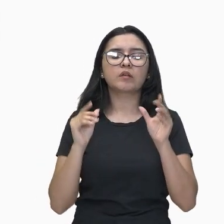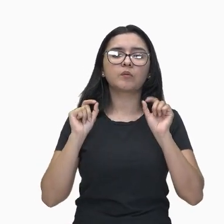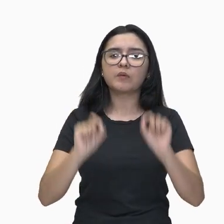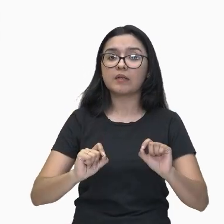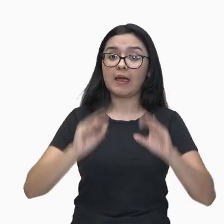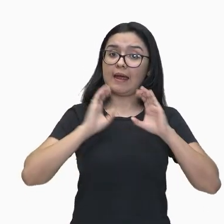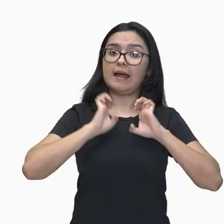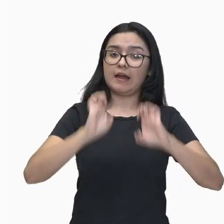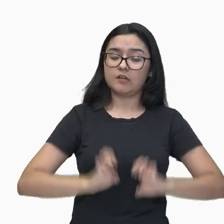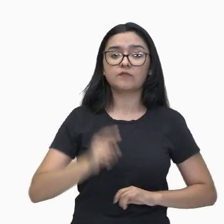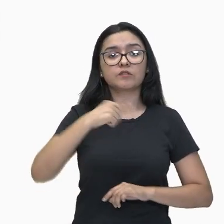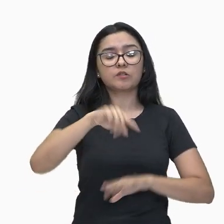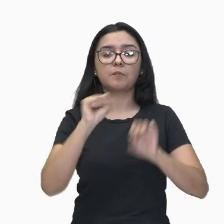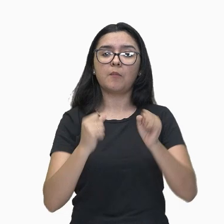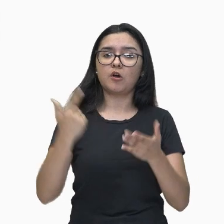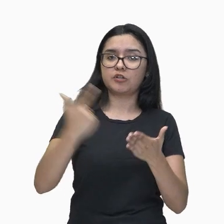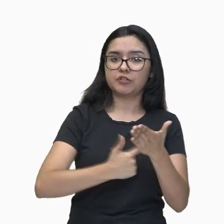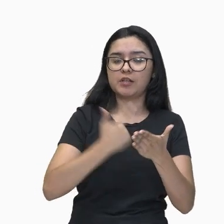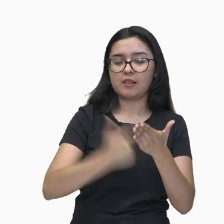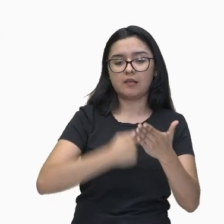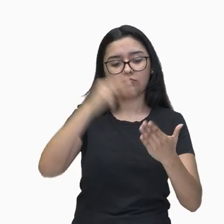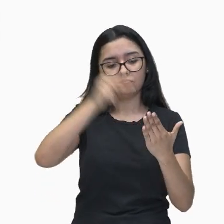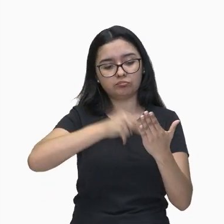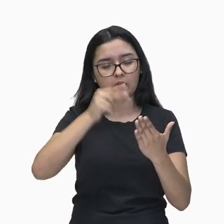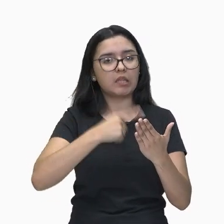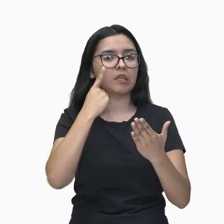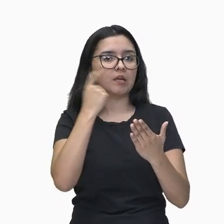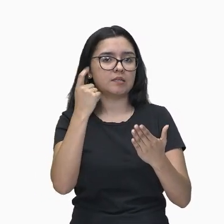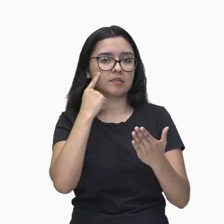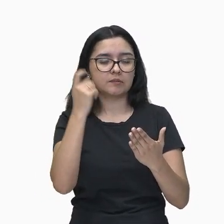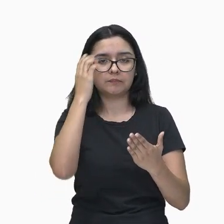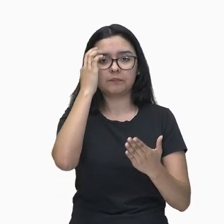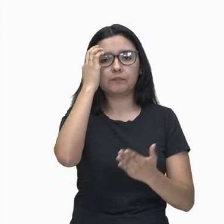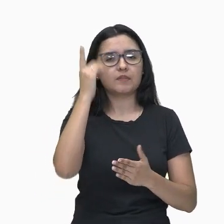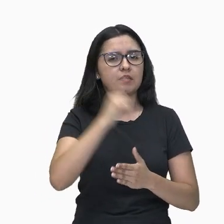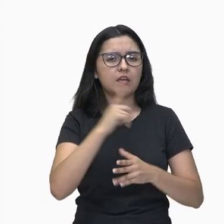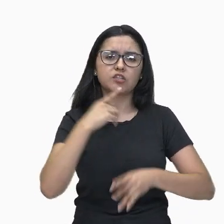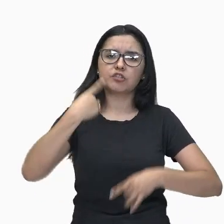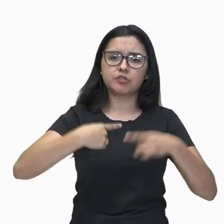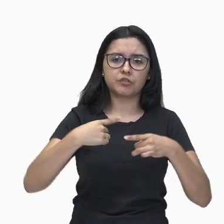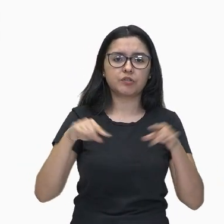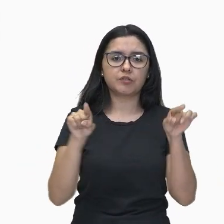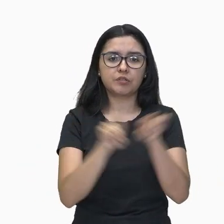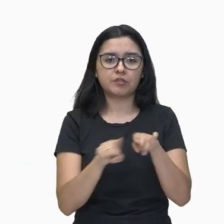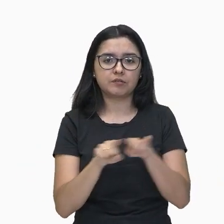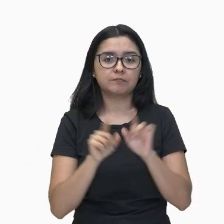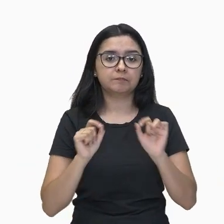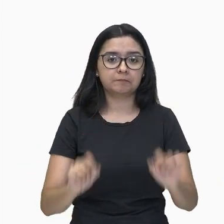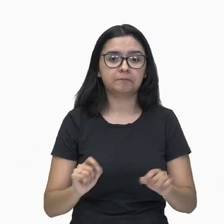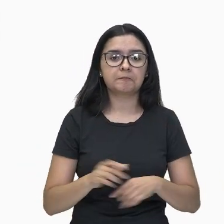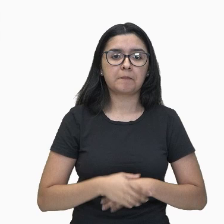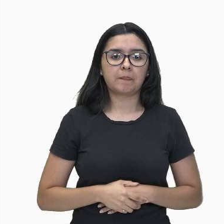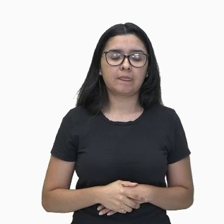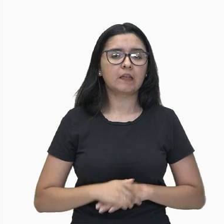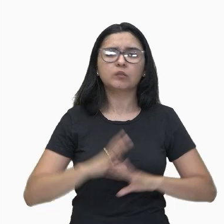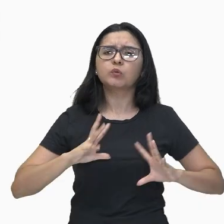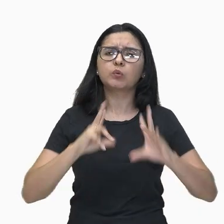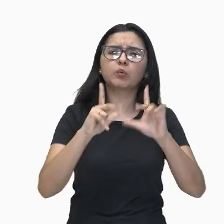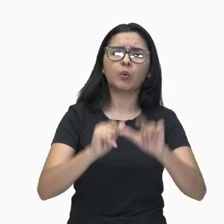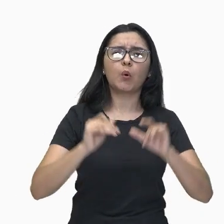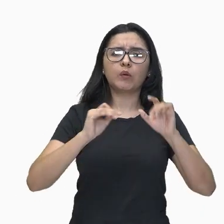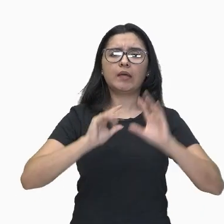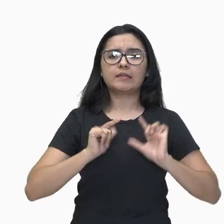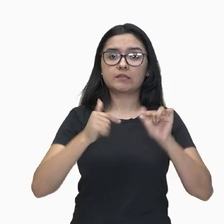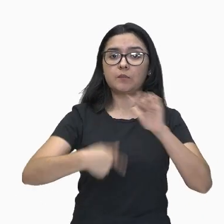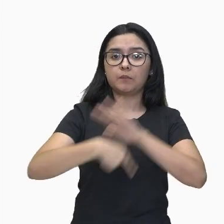essa obra, ela é muito interessante, né? São diálogos também. E ele vai dizer, então, que toda ação do